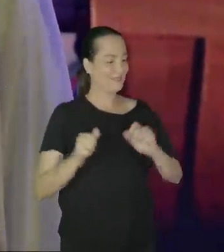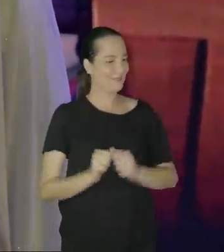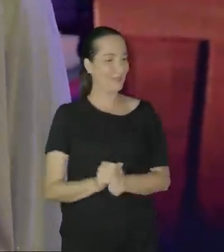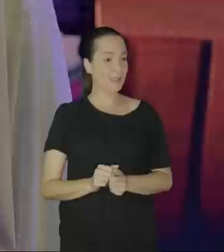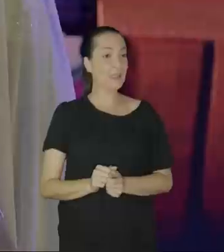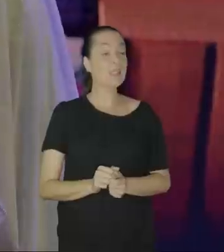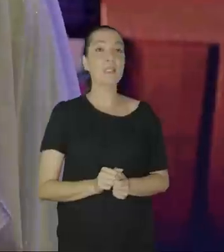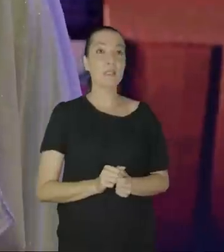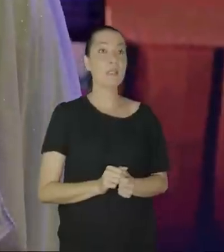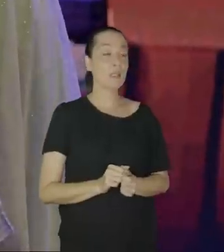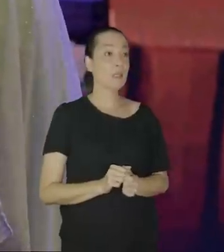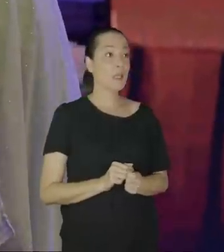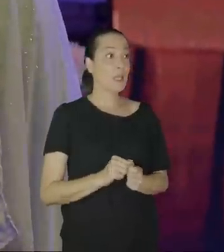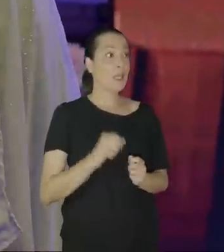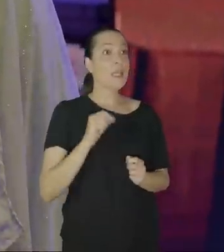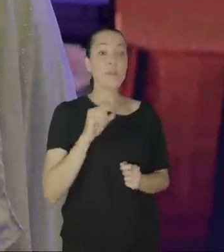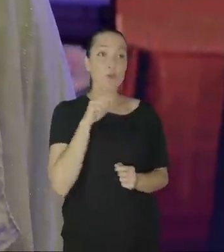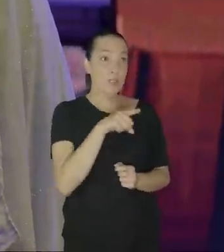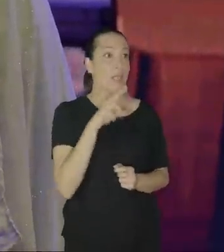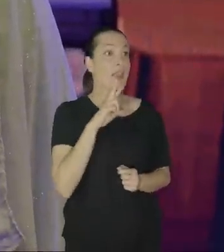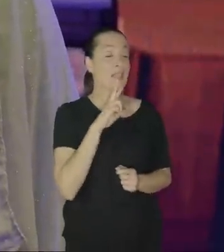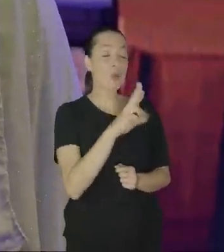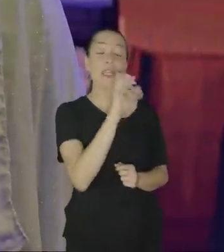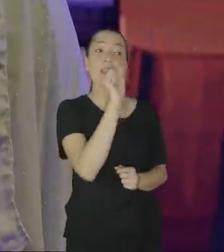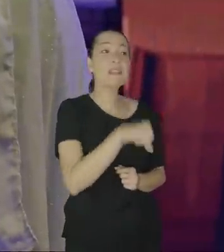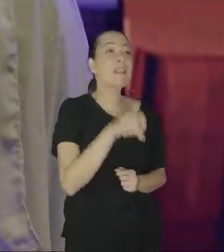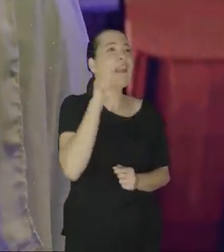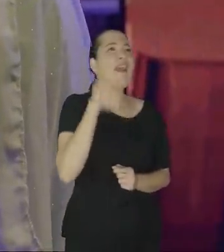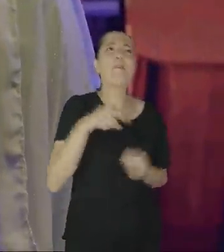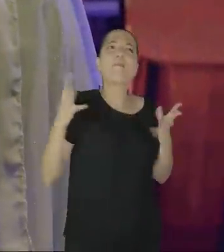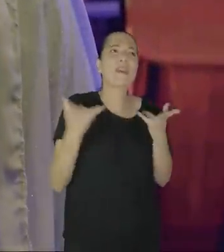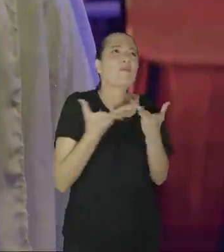E bendito foi o teu sim.